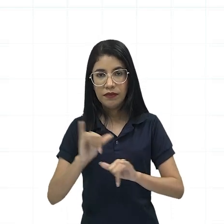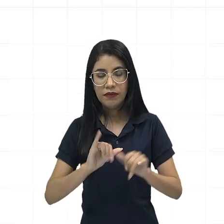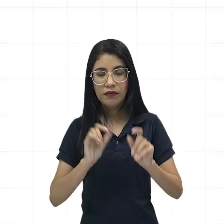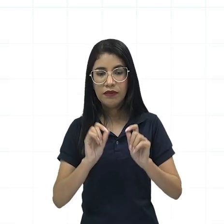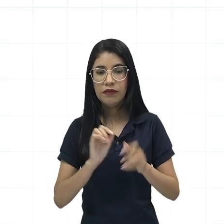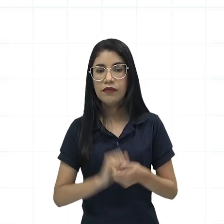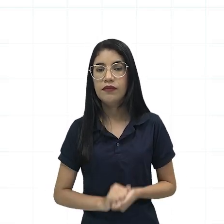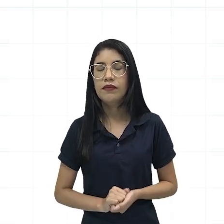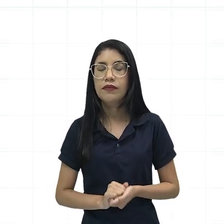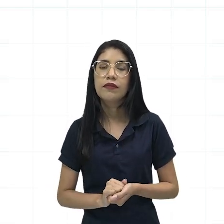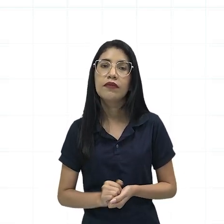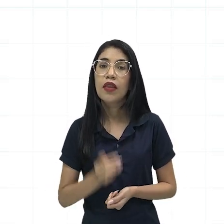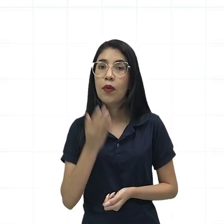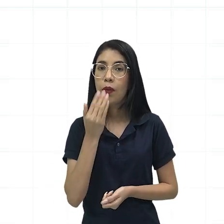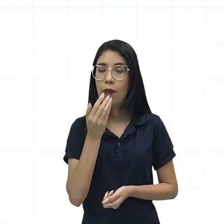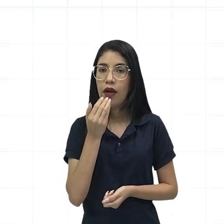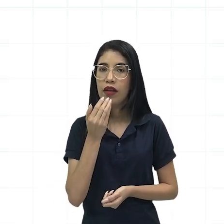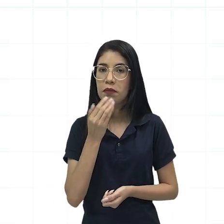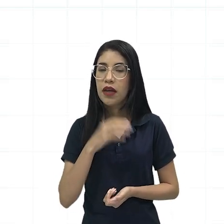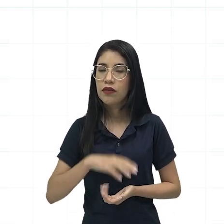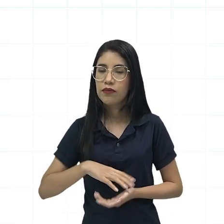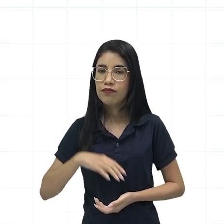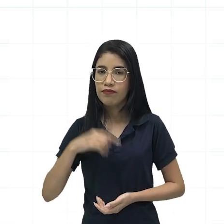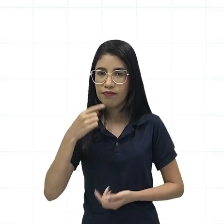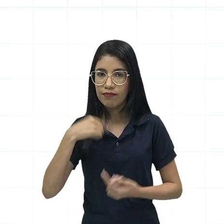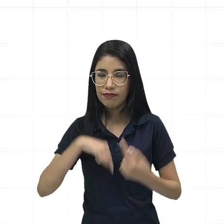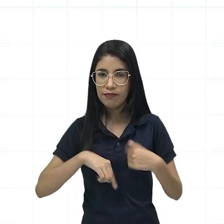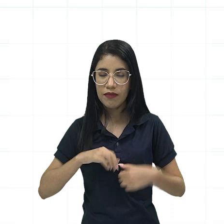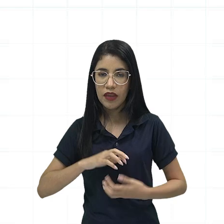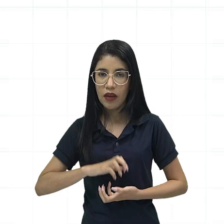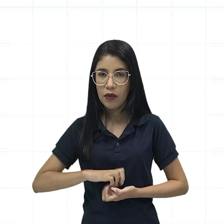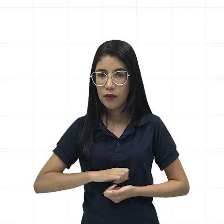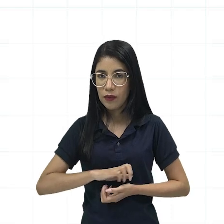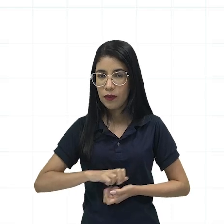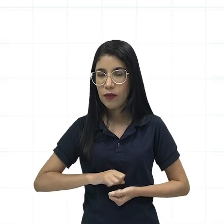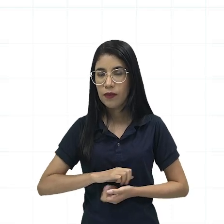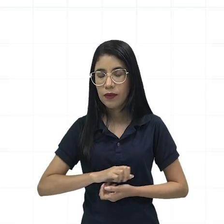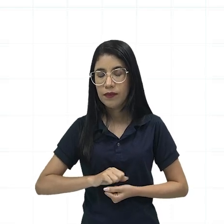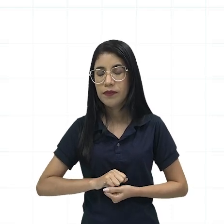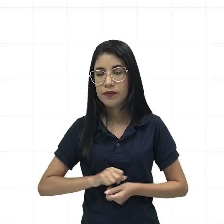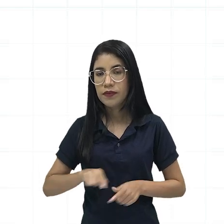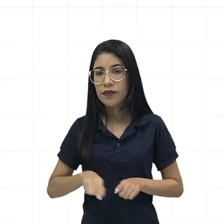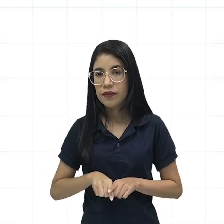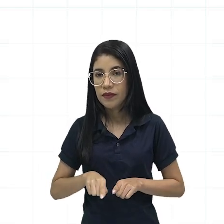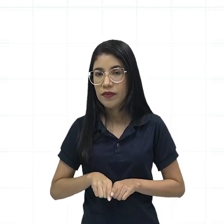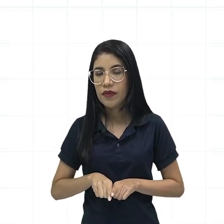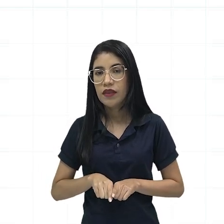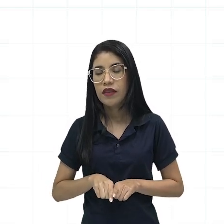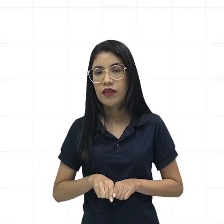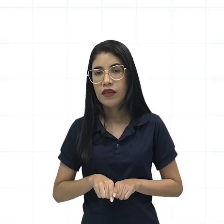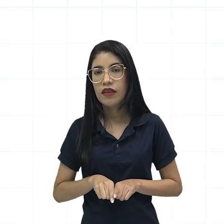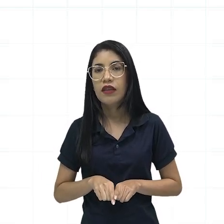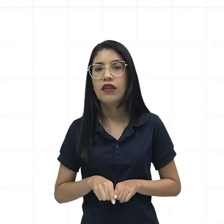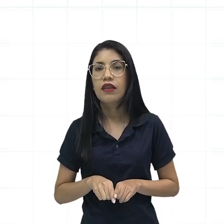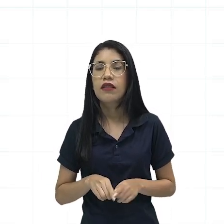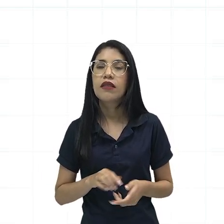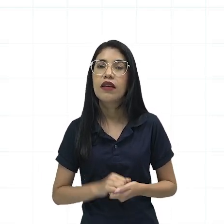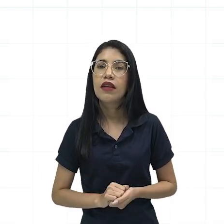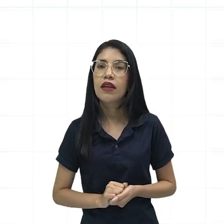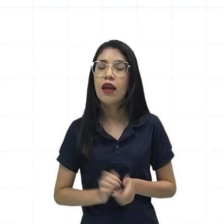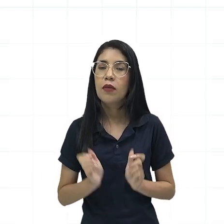a quebra dos alimentos, né? Do alimento que a gente consome e vai dar aí para a